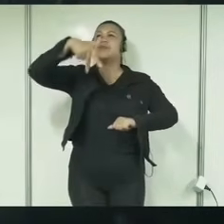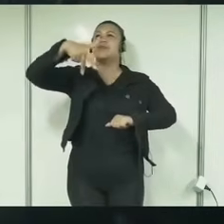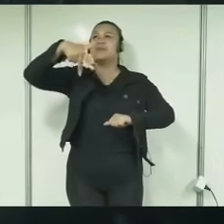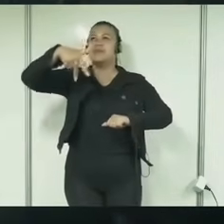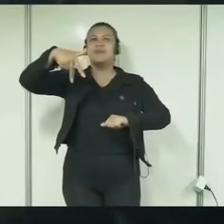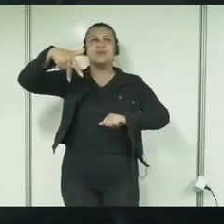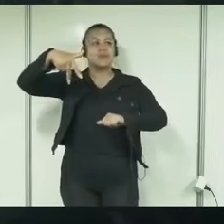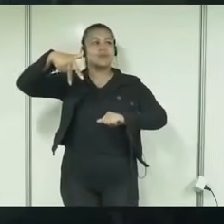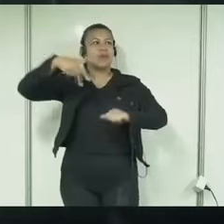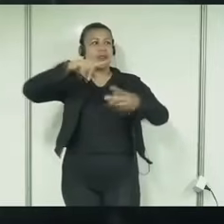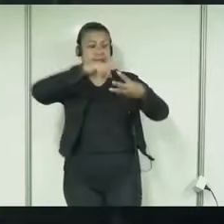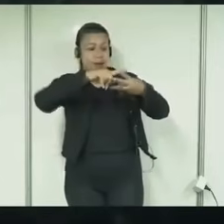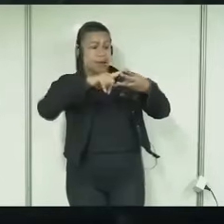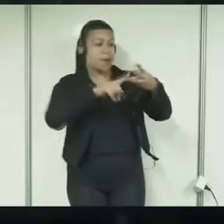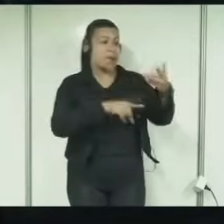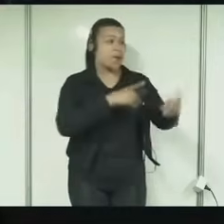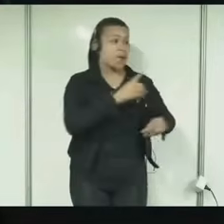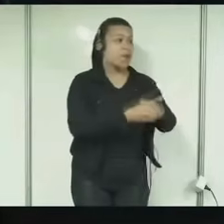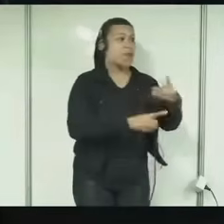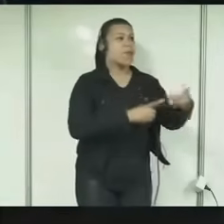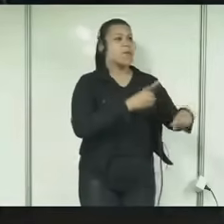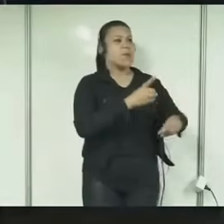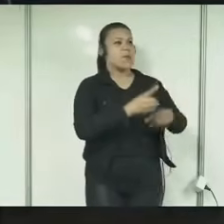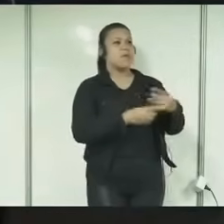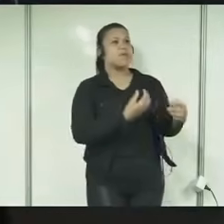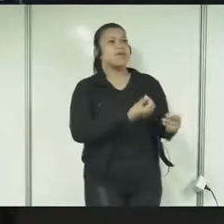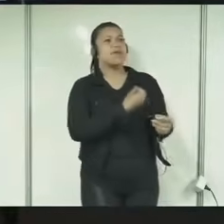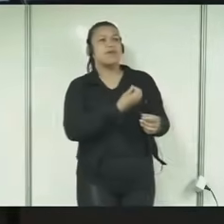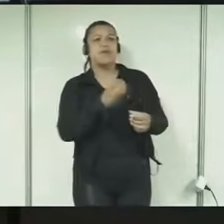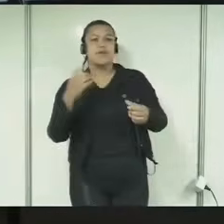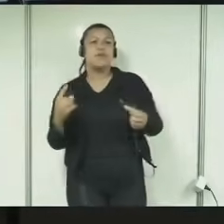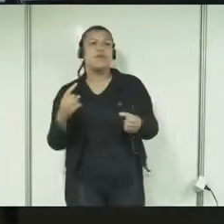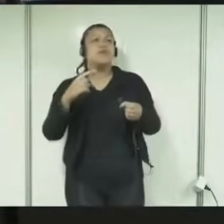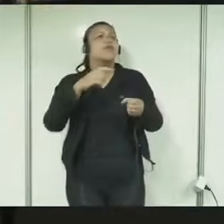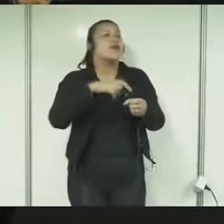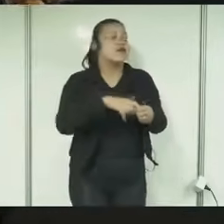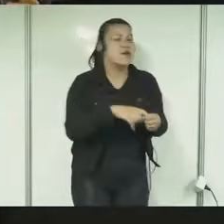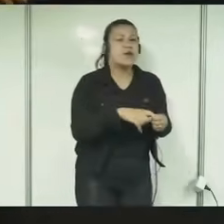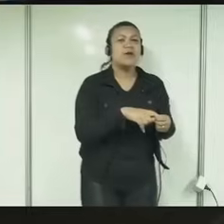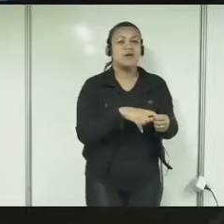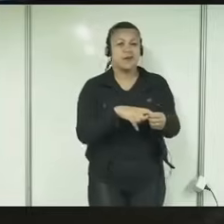após três dias a vida ele voltou.